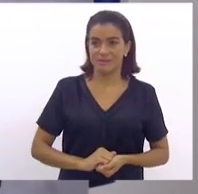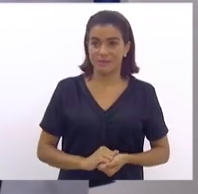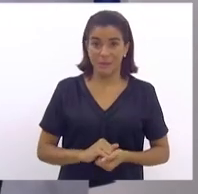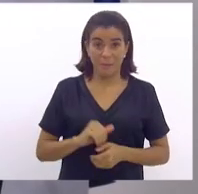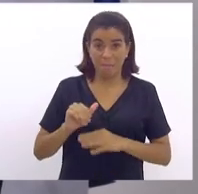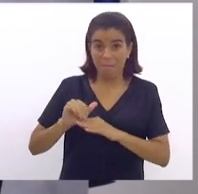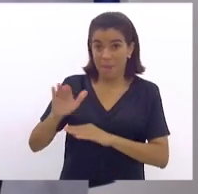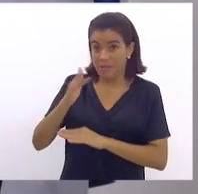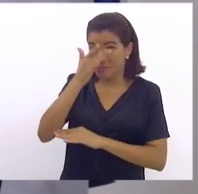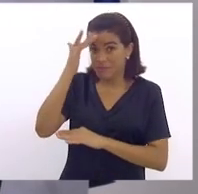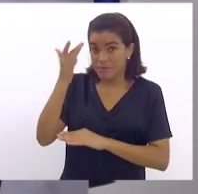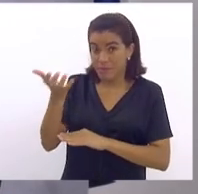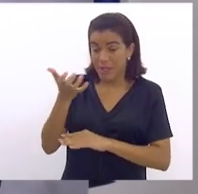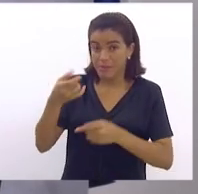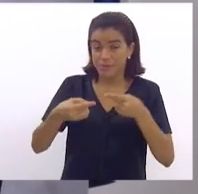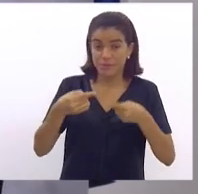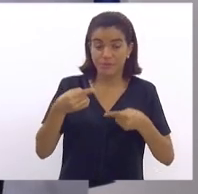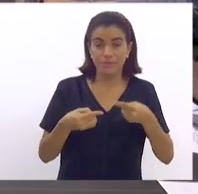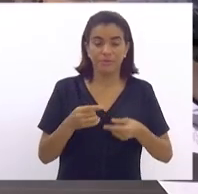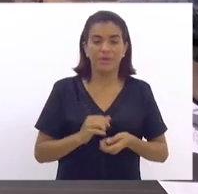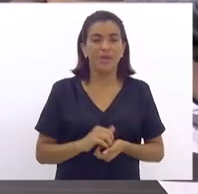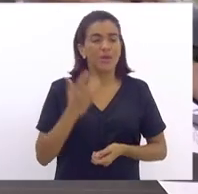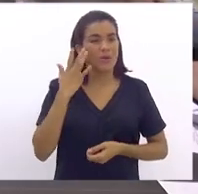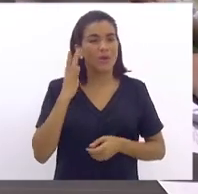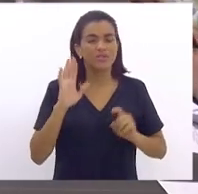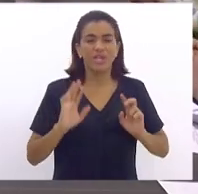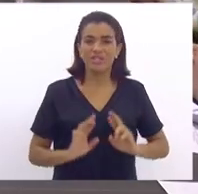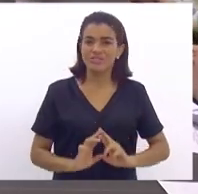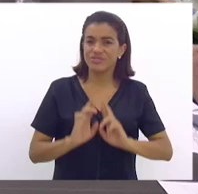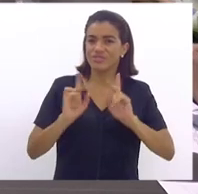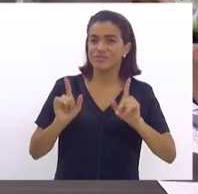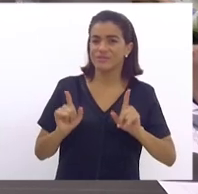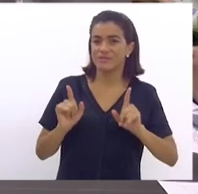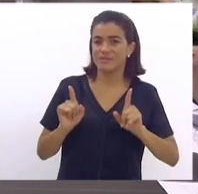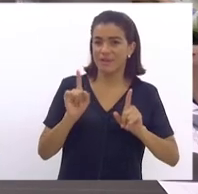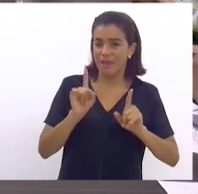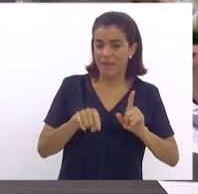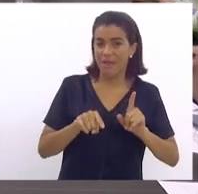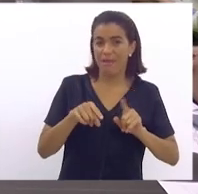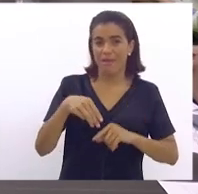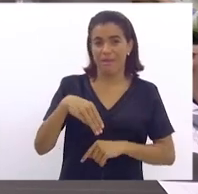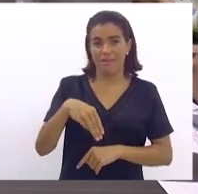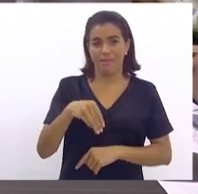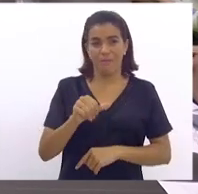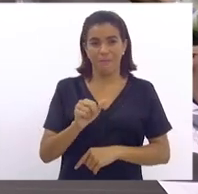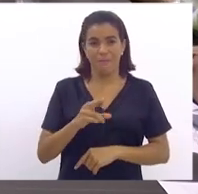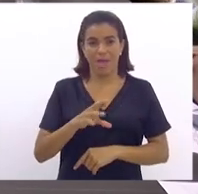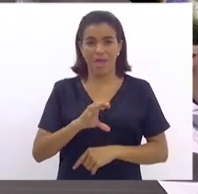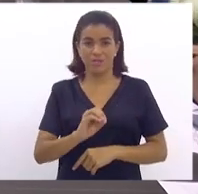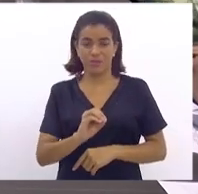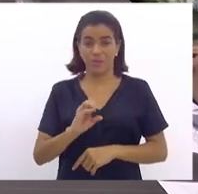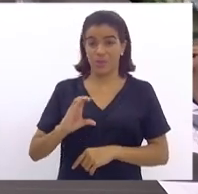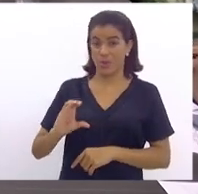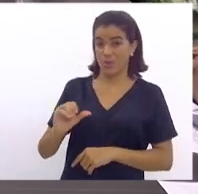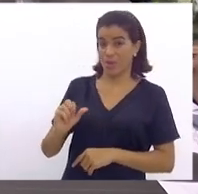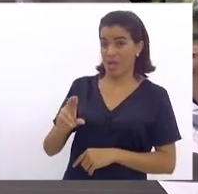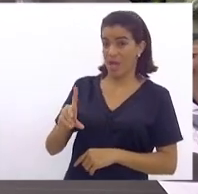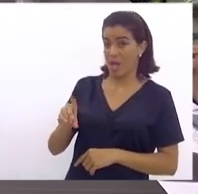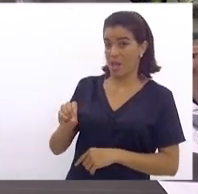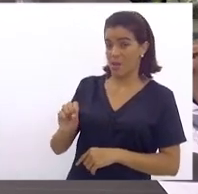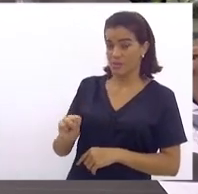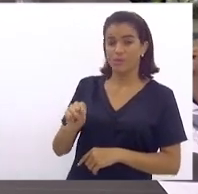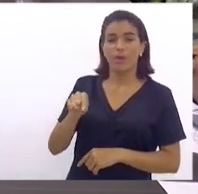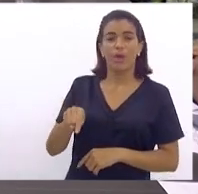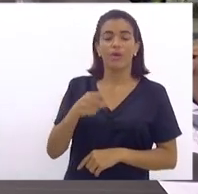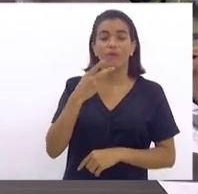Alguém mais queira discutir? Acho que só a diferença é, talvez seja o do Márcio e do Carlos Macedo, é de conscientização, e esse